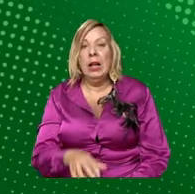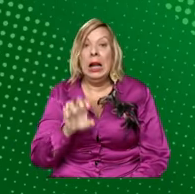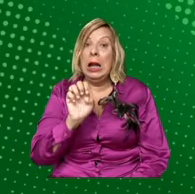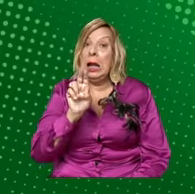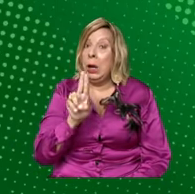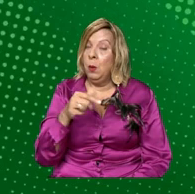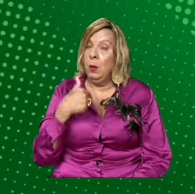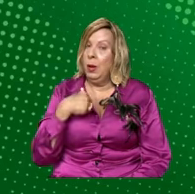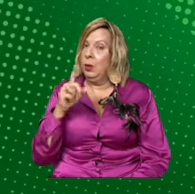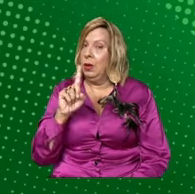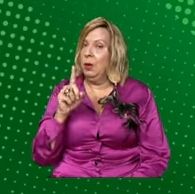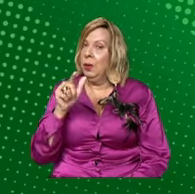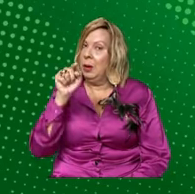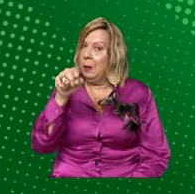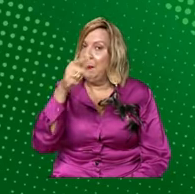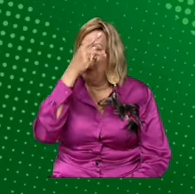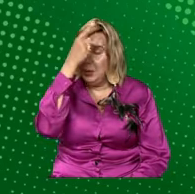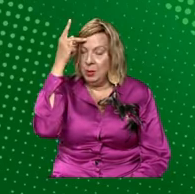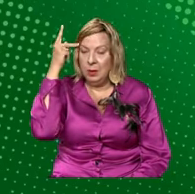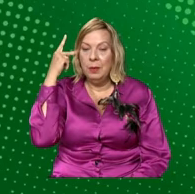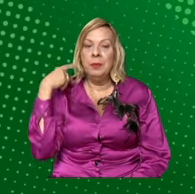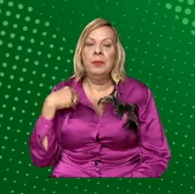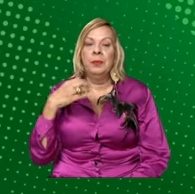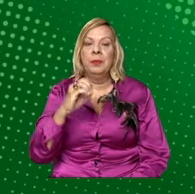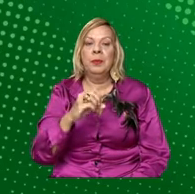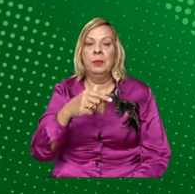anotou. Chegou mais um pelo aplicativo